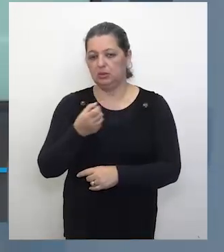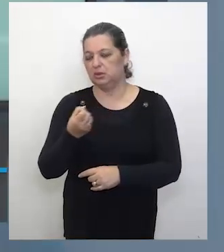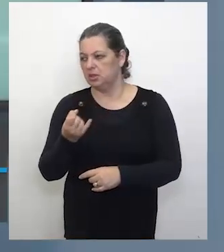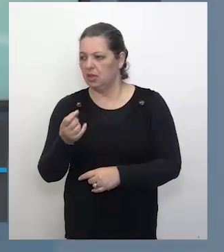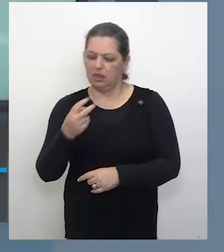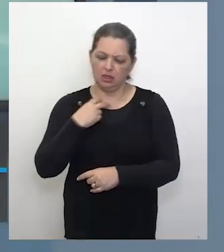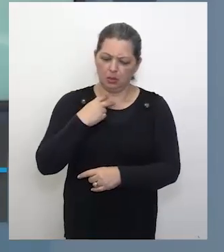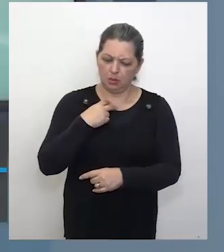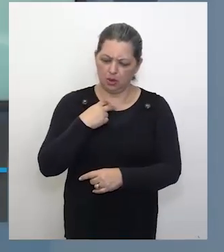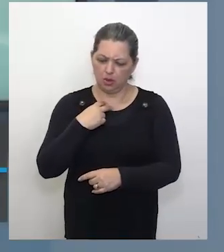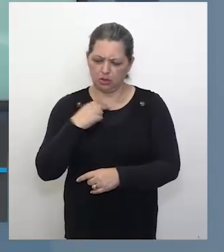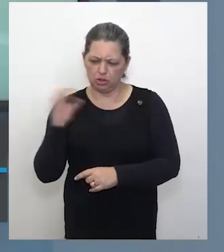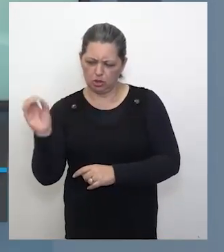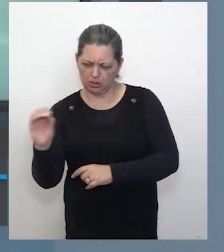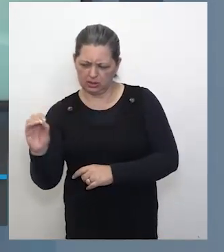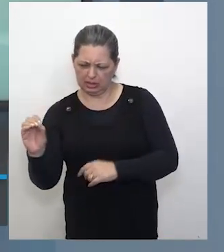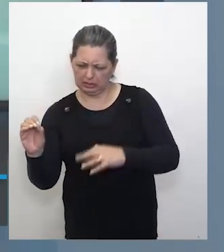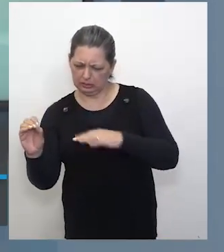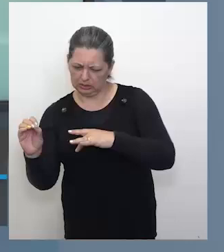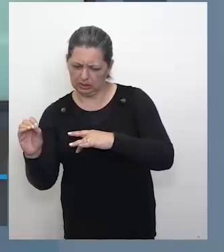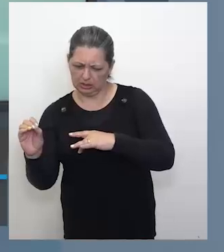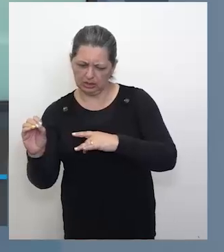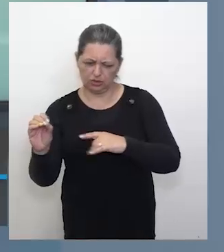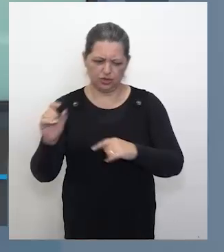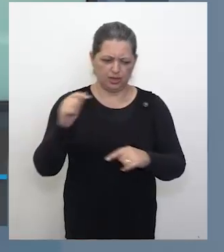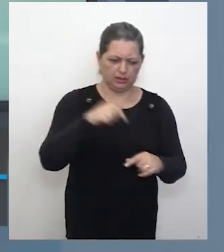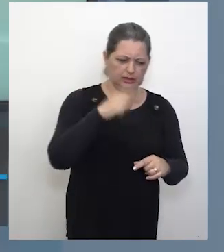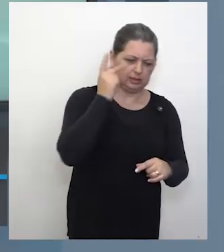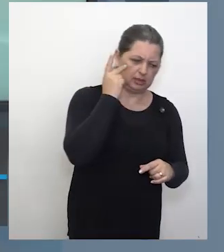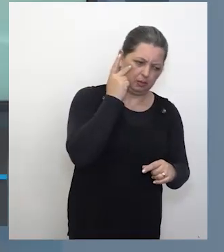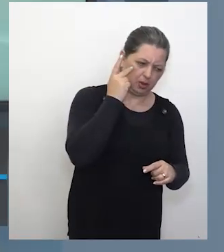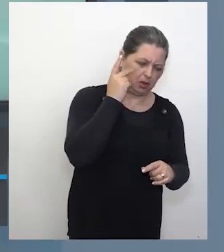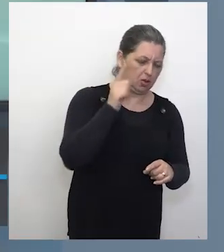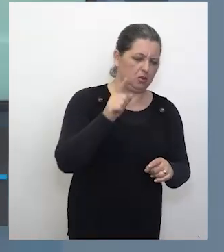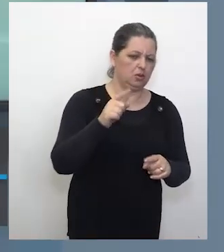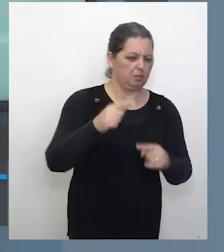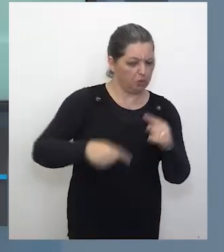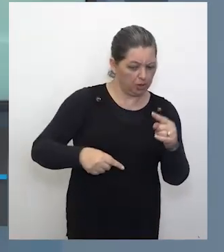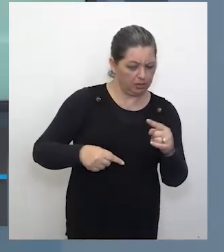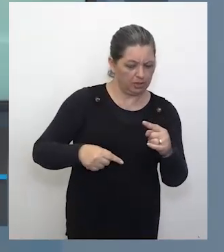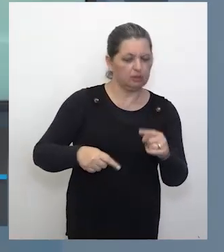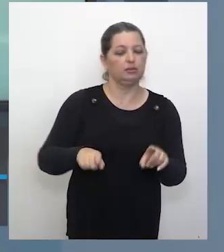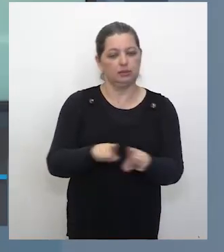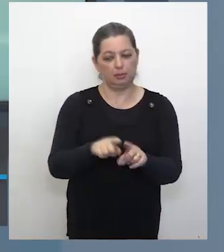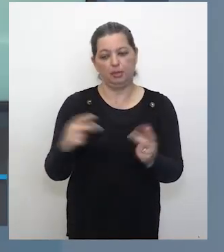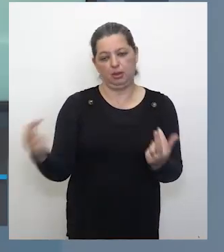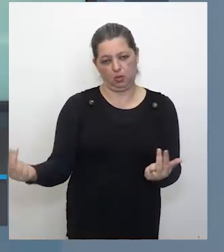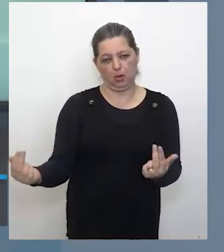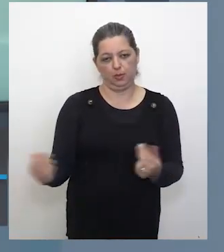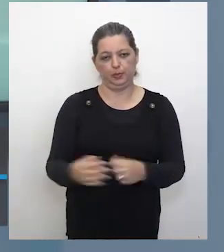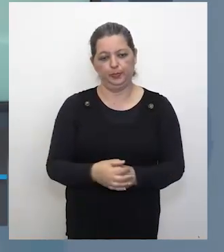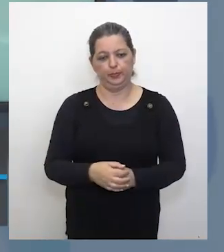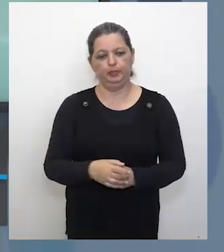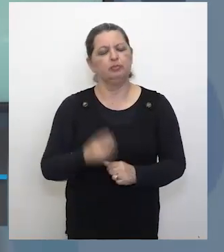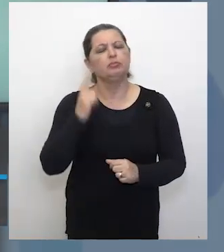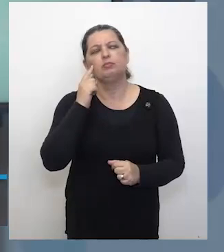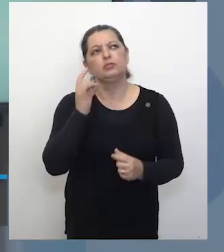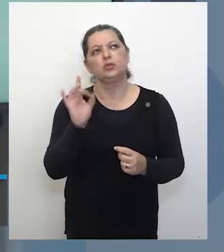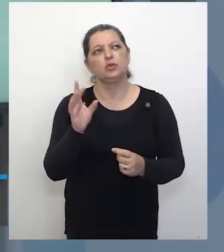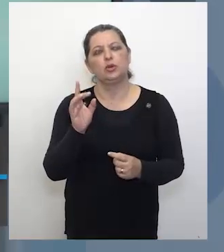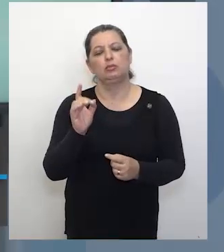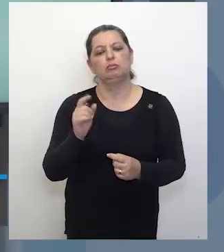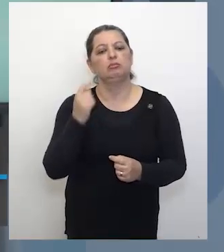São Paulo, num sentido bem simplista do exemplo, mas essa questão de limite, né? Então, por